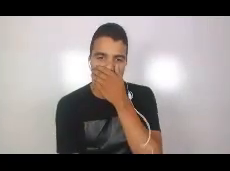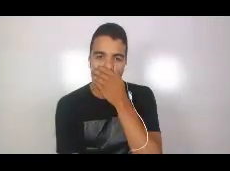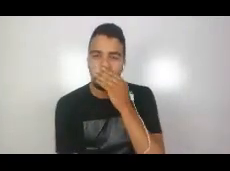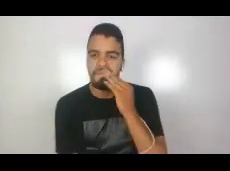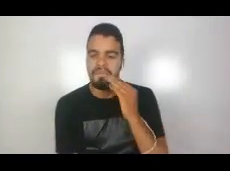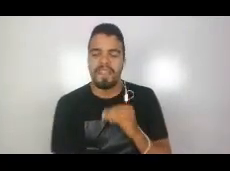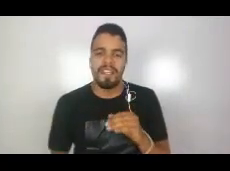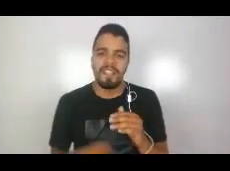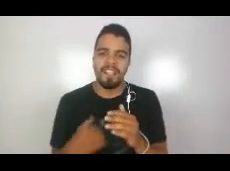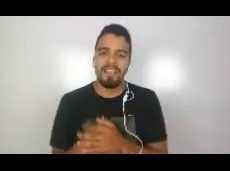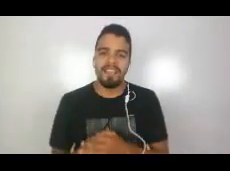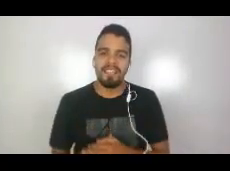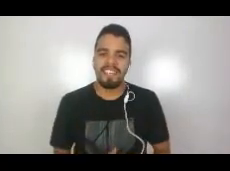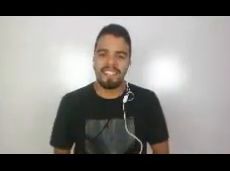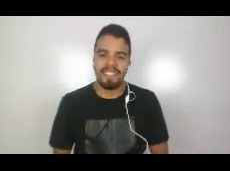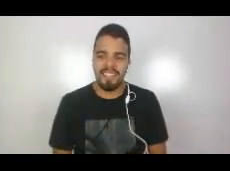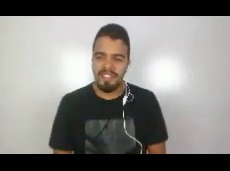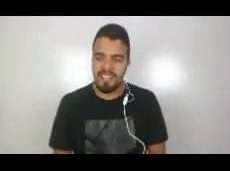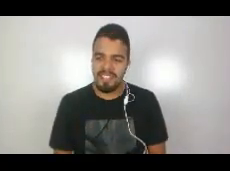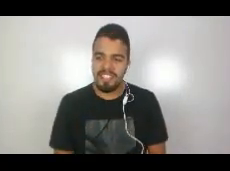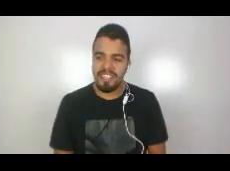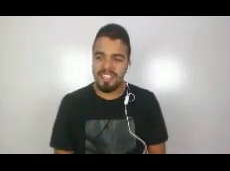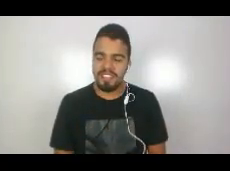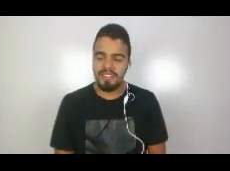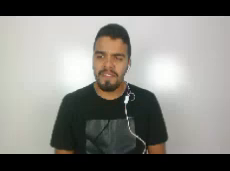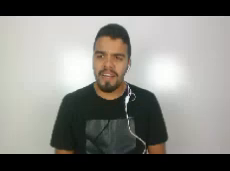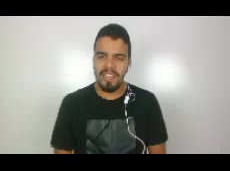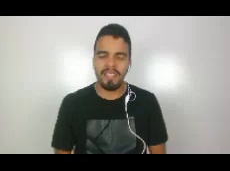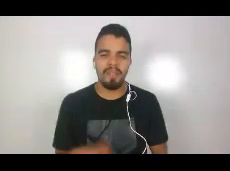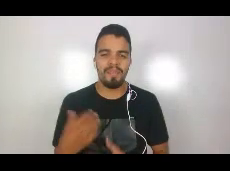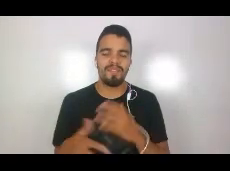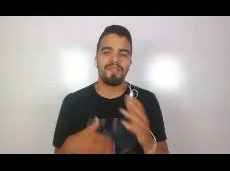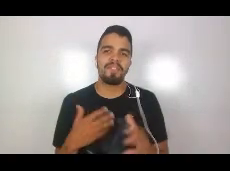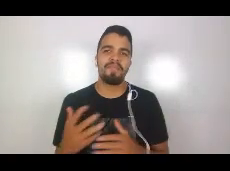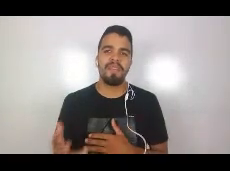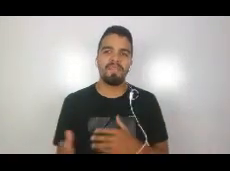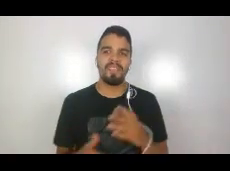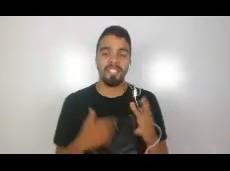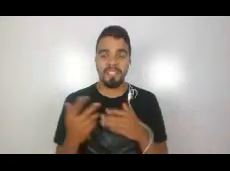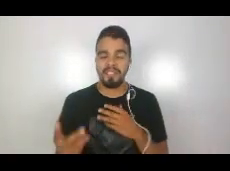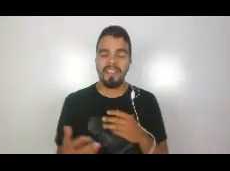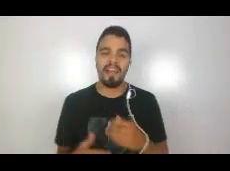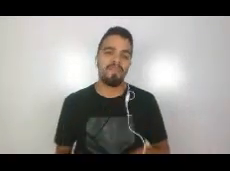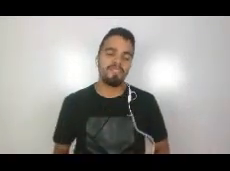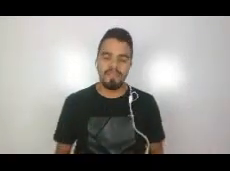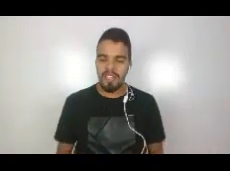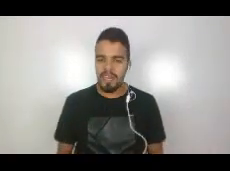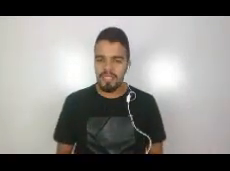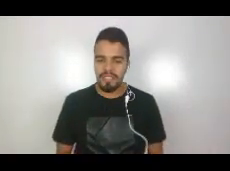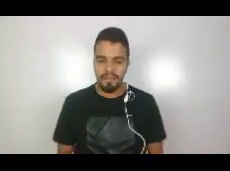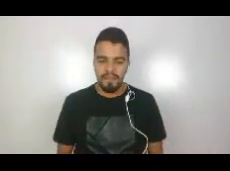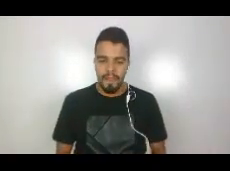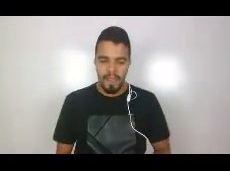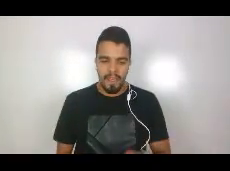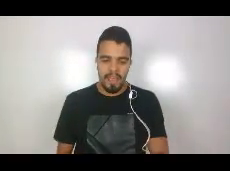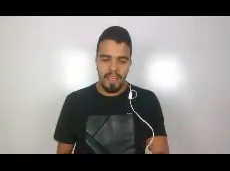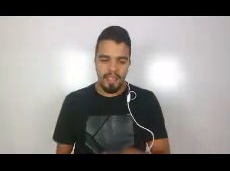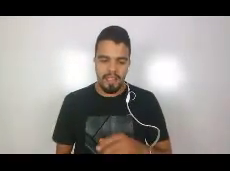2. E certeza que vai ser de grande valia, né, para o nosso conhecimento, para a gente dar